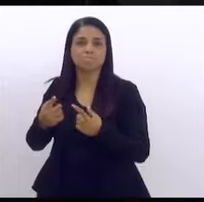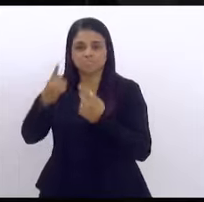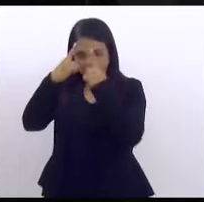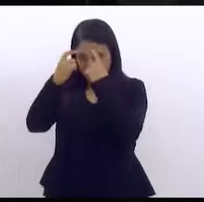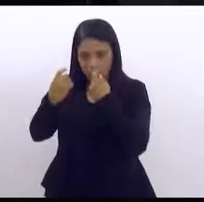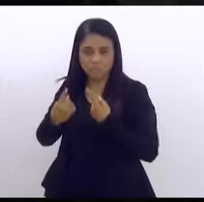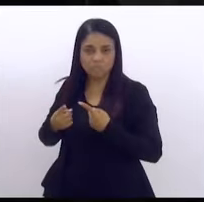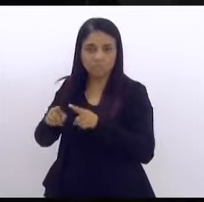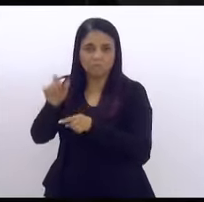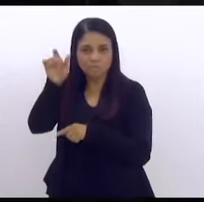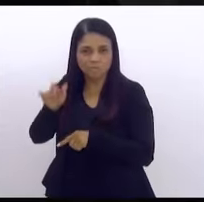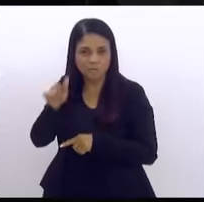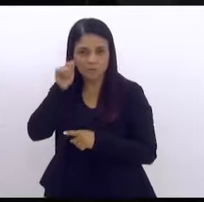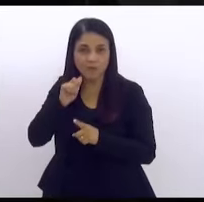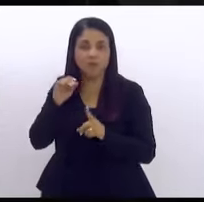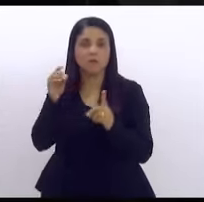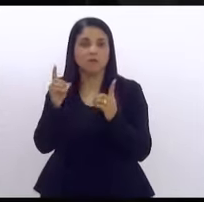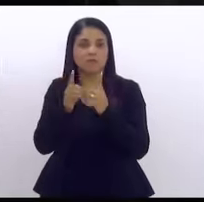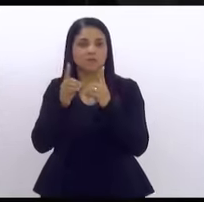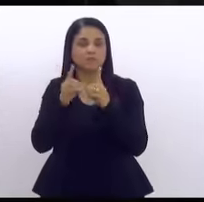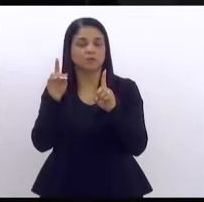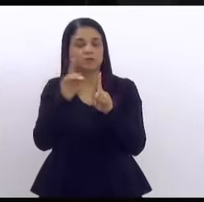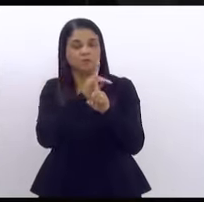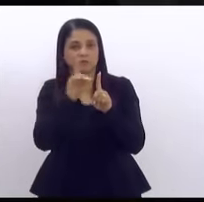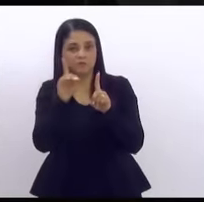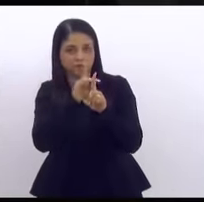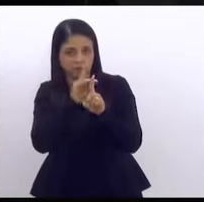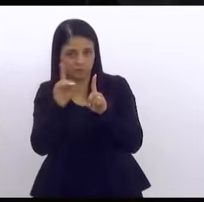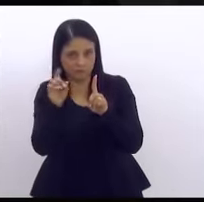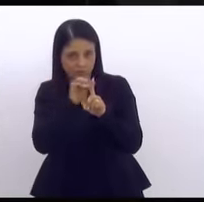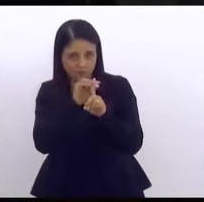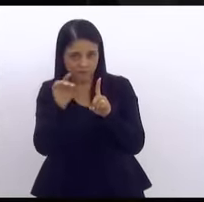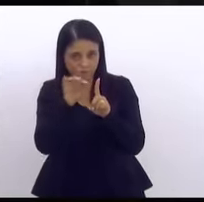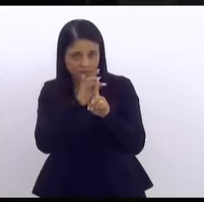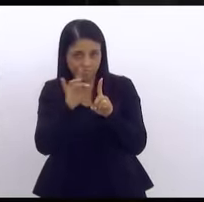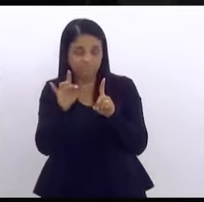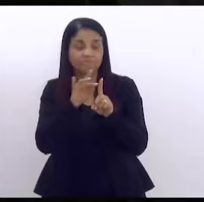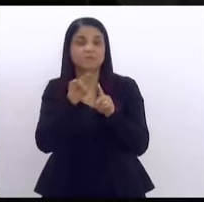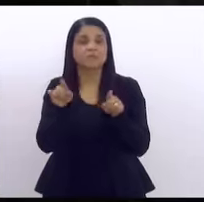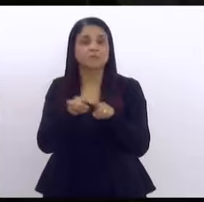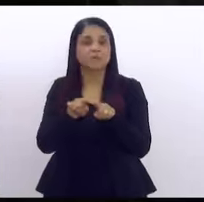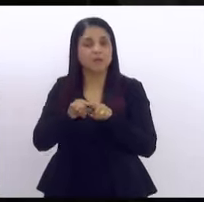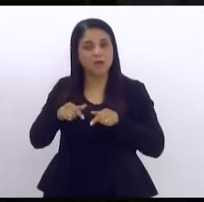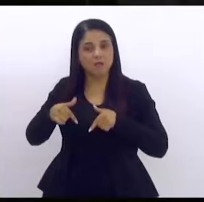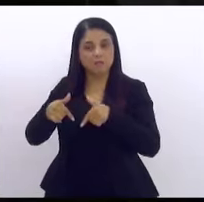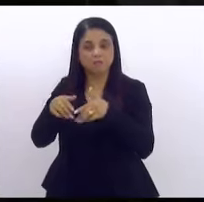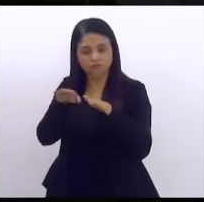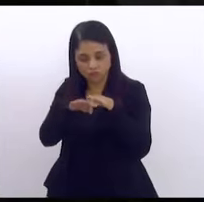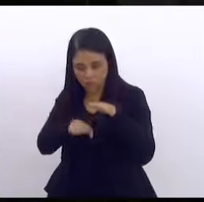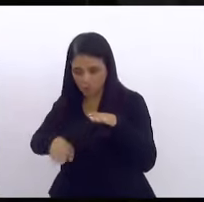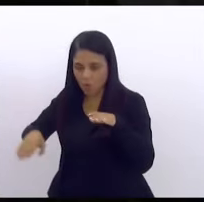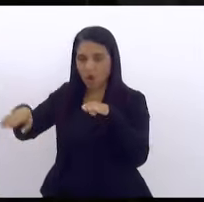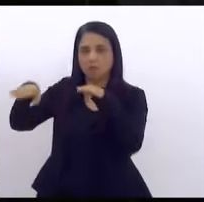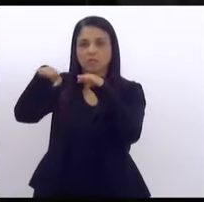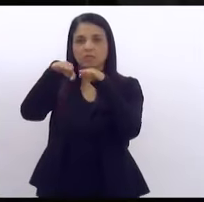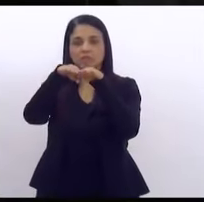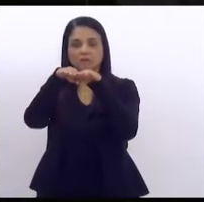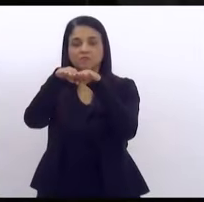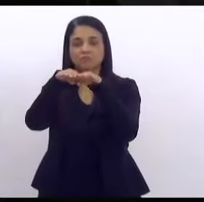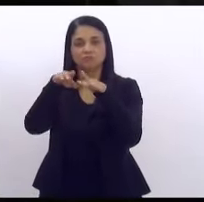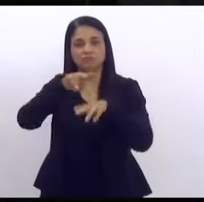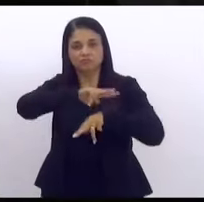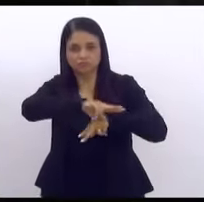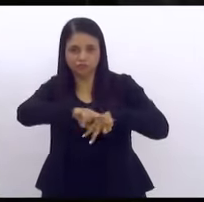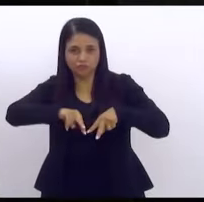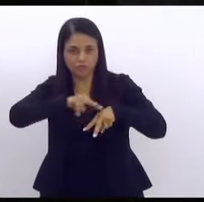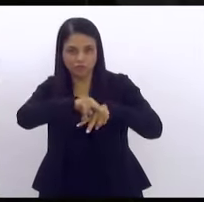e o atendimento às vítimas, assim como as ações de promoção e igualdade de gênero e ampliação